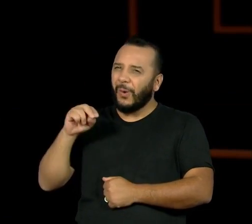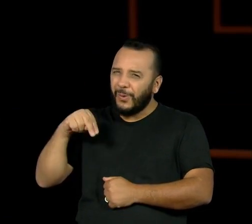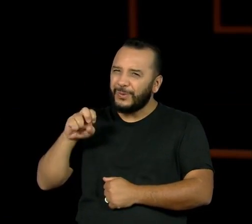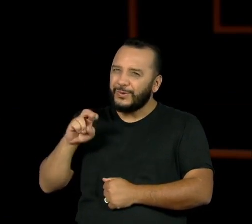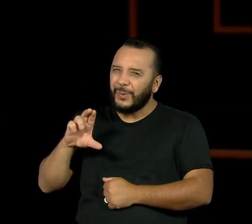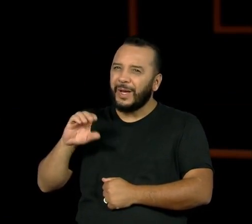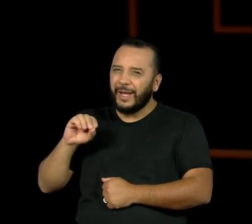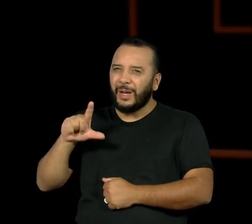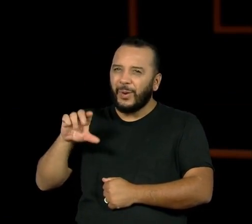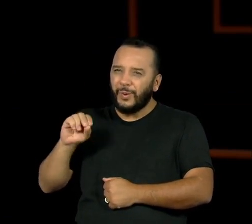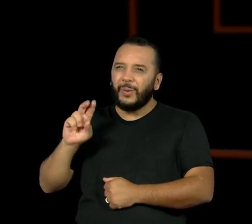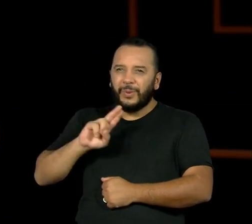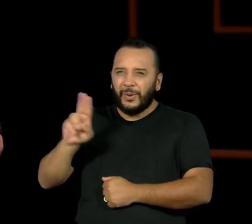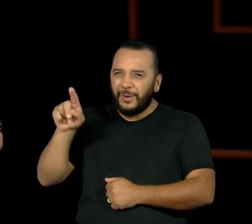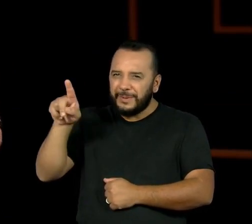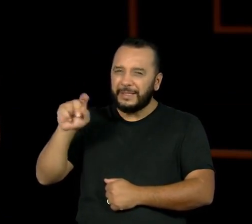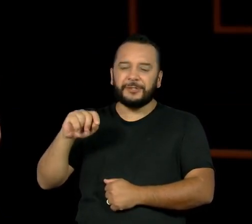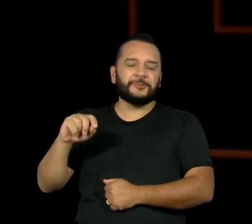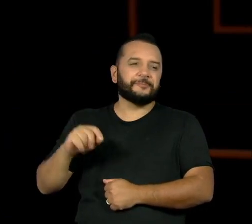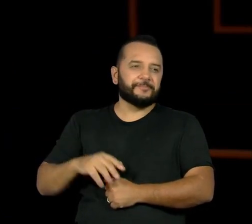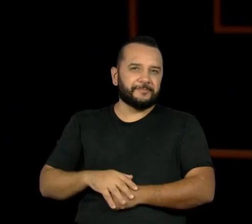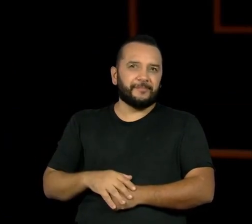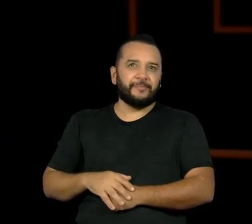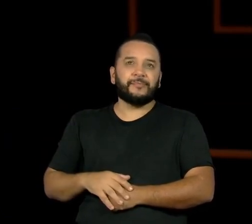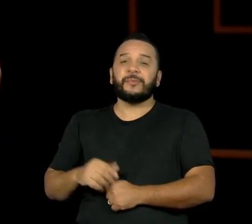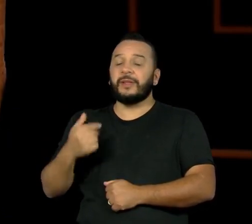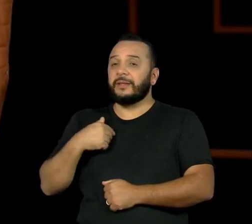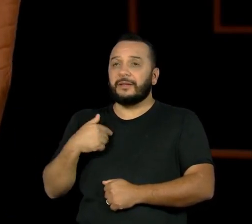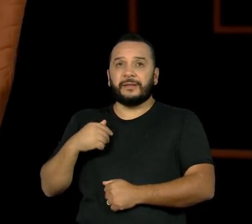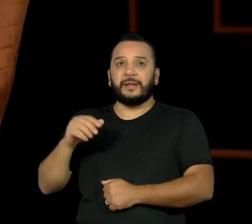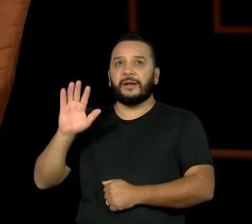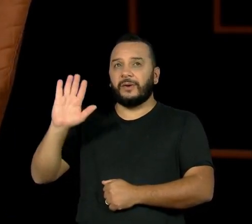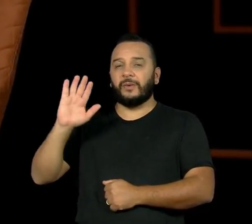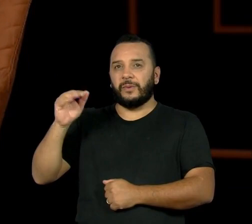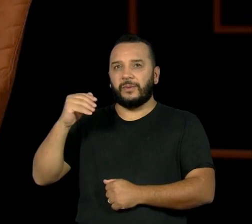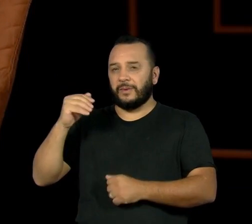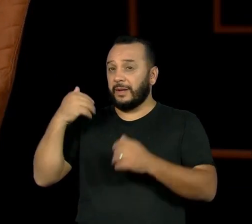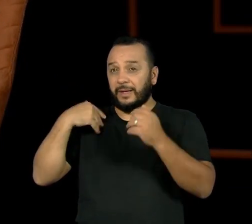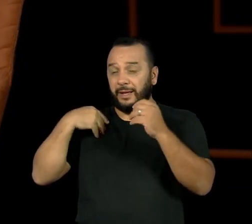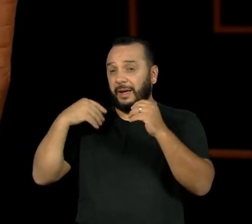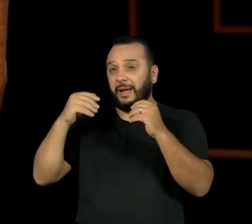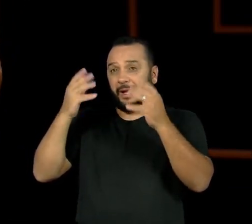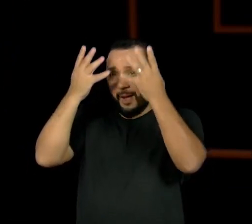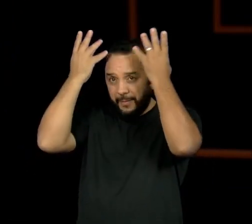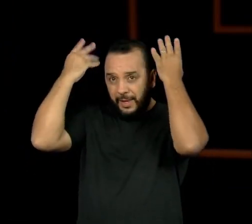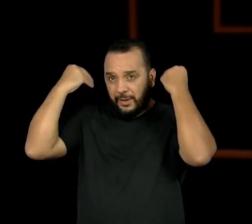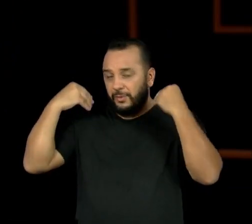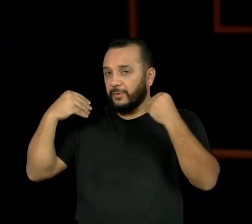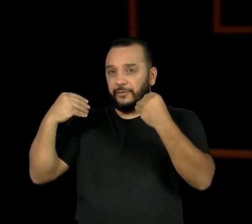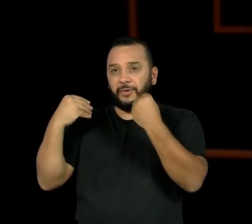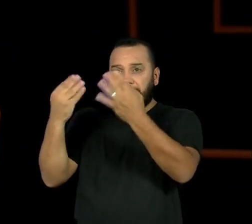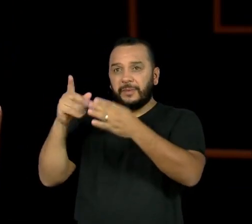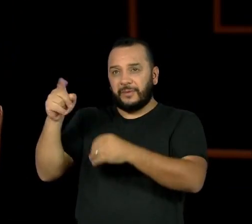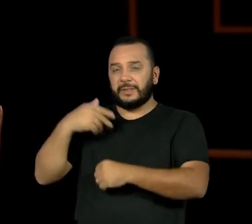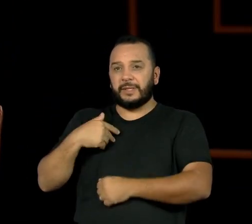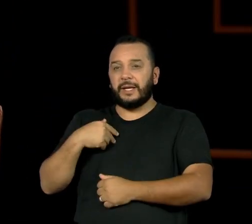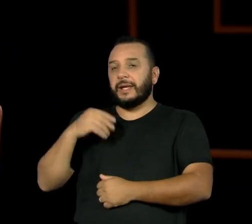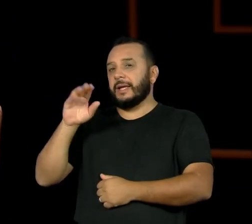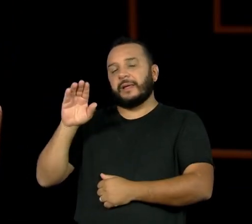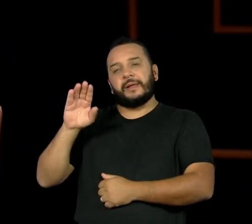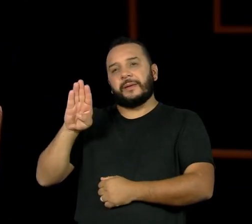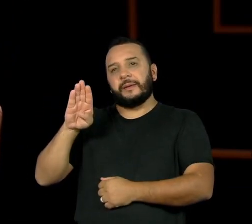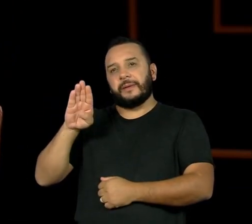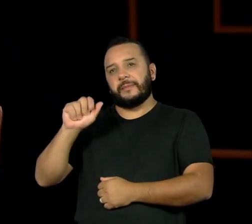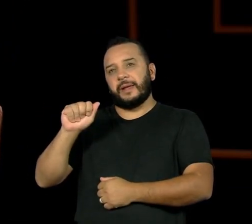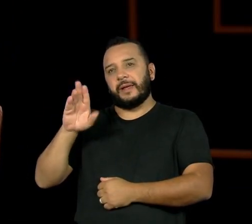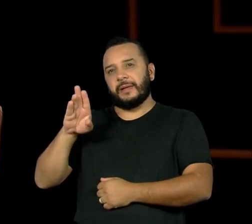Consuelo? Ok, então eu vou sair daqui, Baby, vou deixar com a Consuelo o cabelo dessa fase e eu quero um nome novo. Mas eu